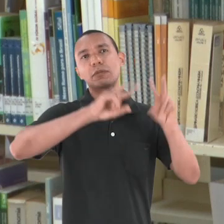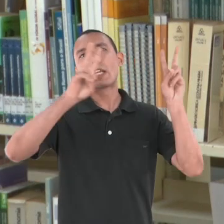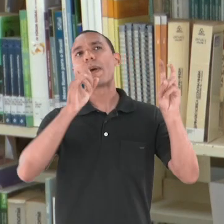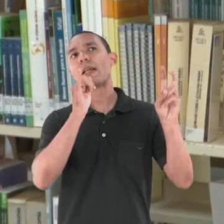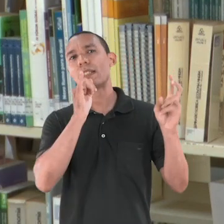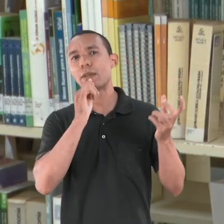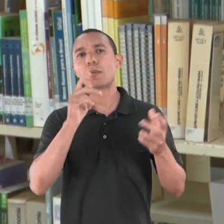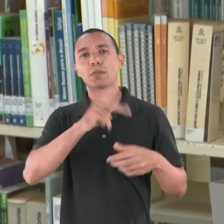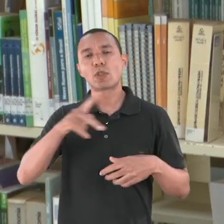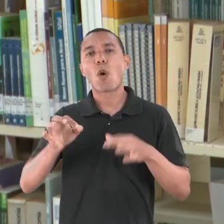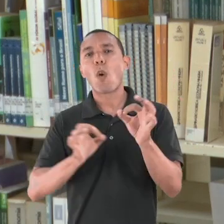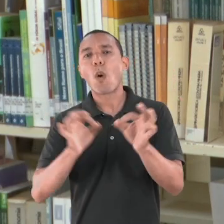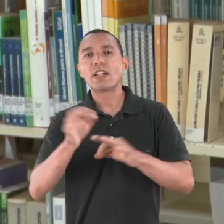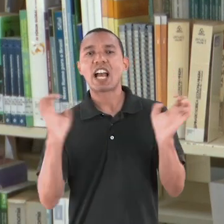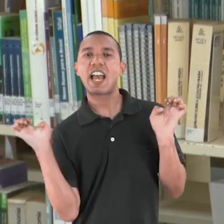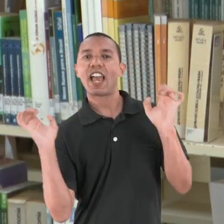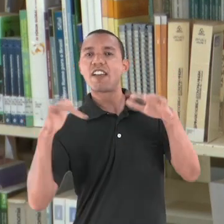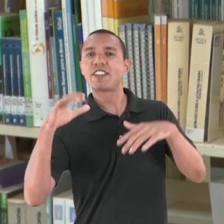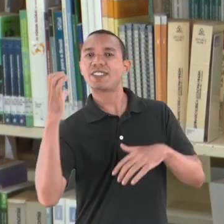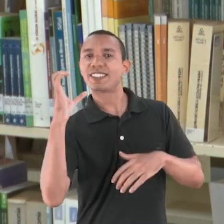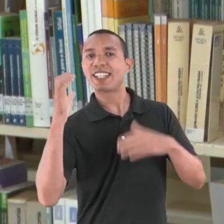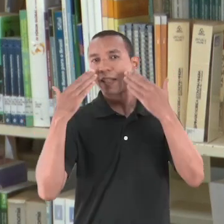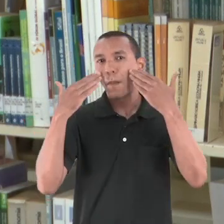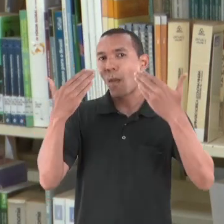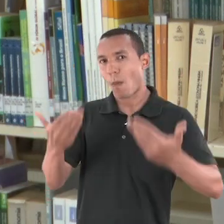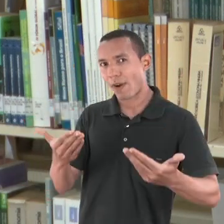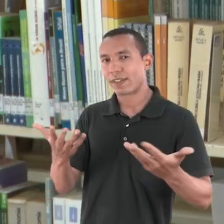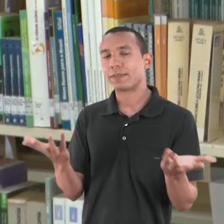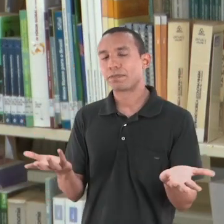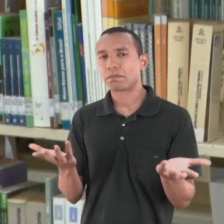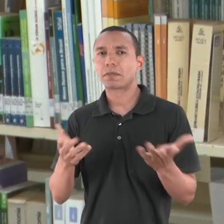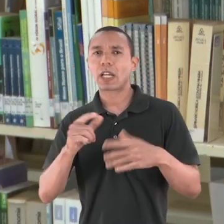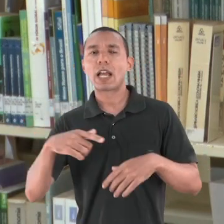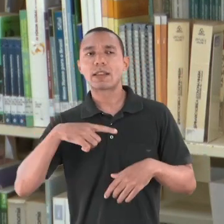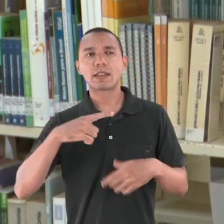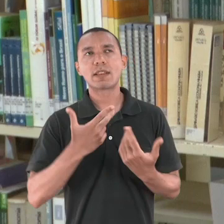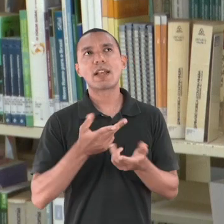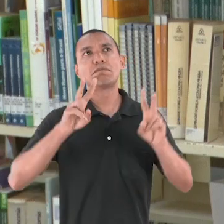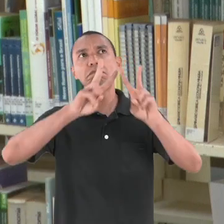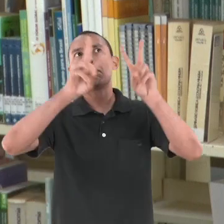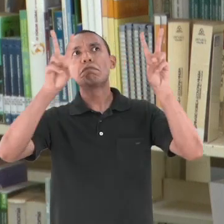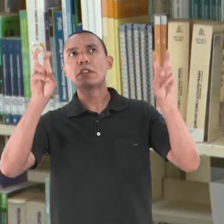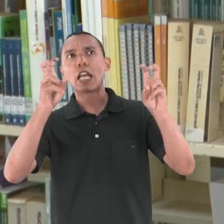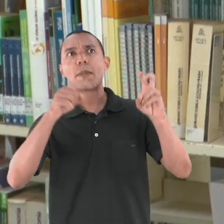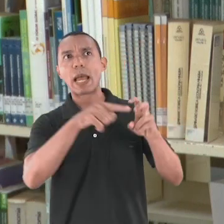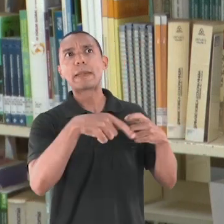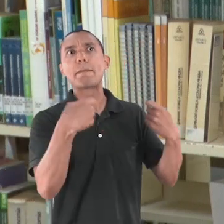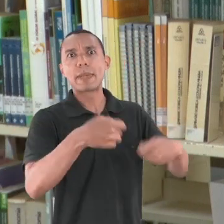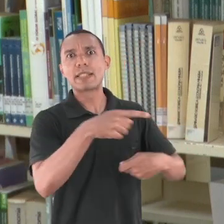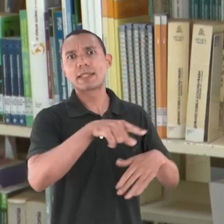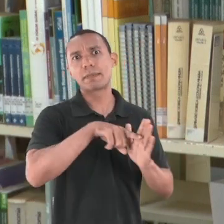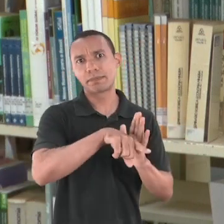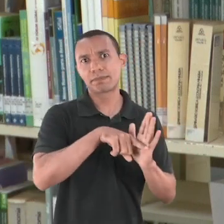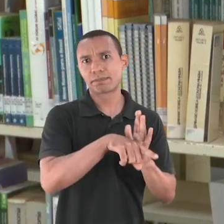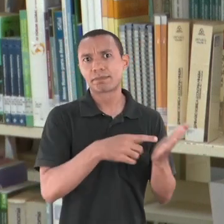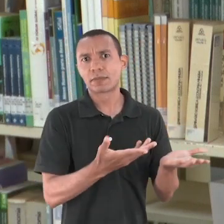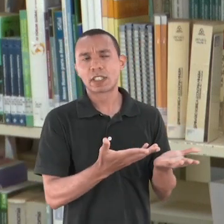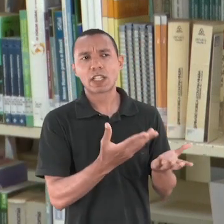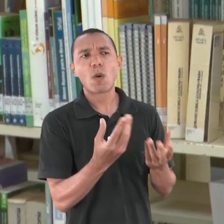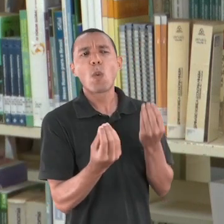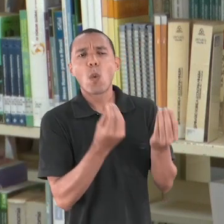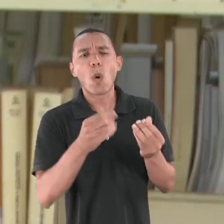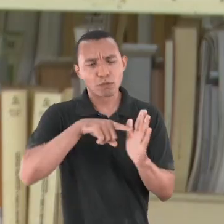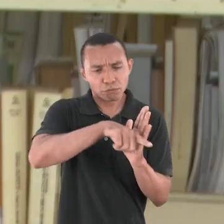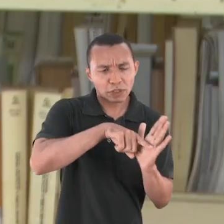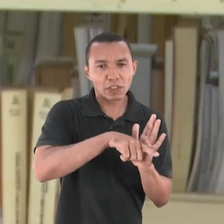temática, por exemplo, o professor vai fazer uma feira de ciências. Então a gente tem lá uma suposta tema para